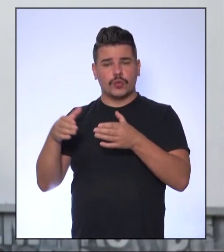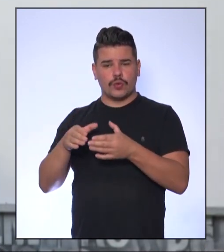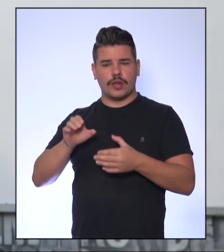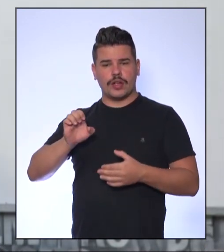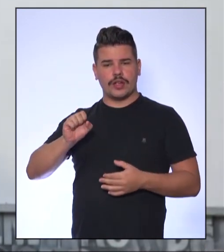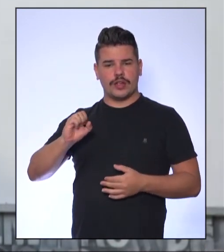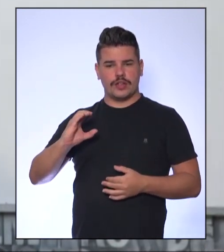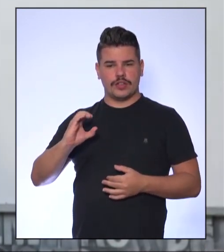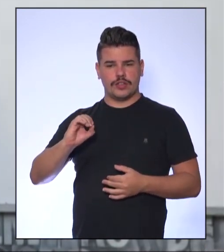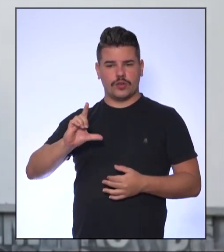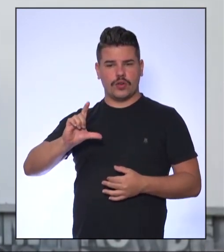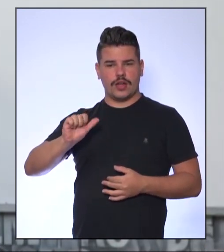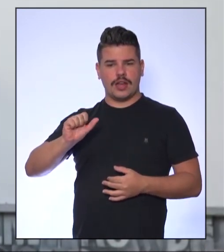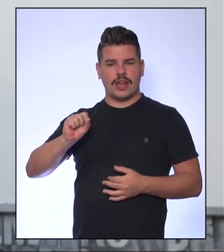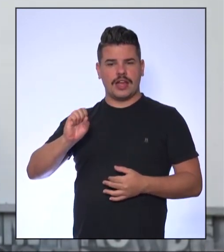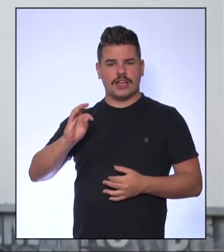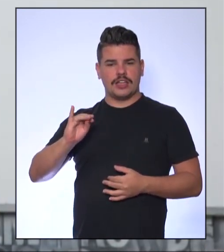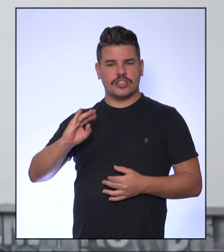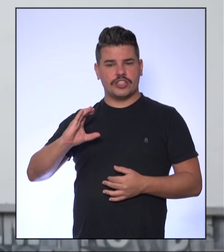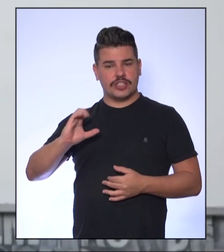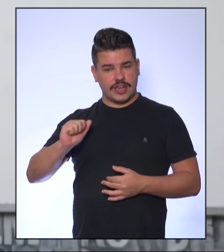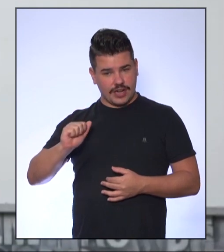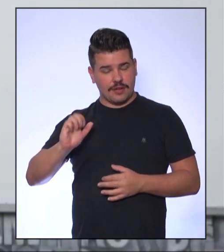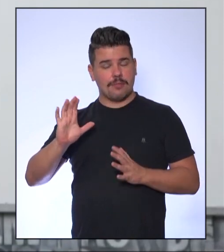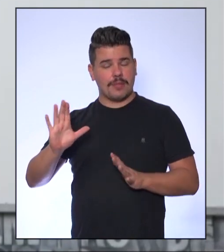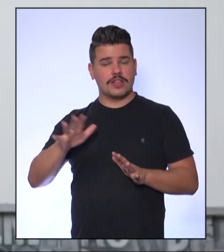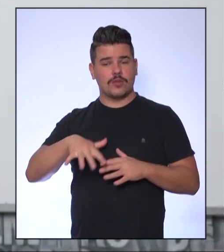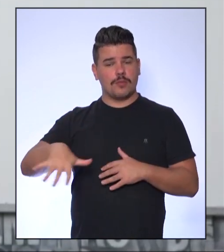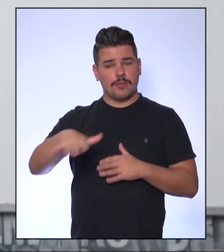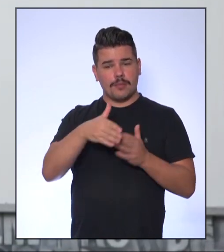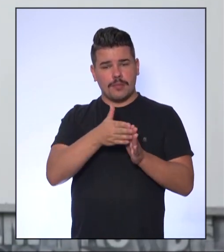No feudalismo, eu tenho o que nós chamamos de